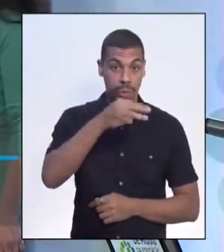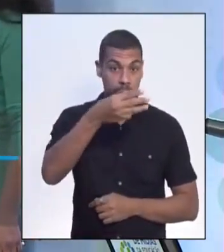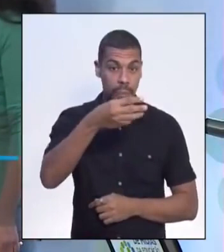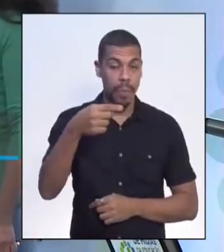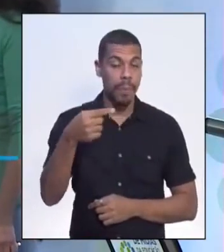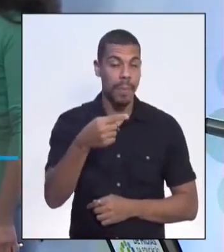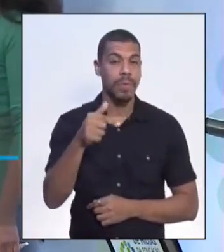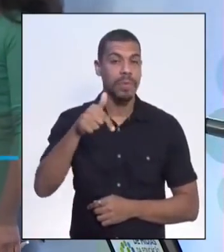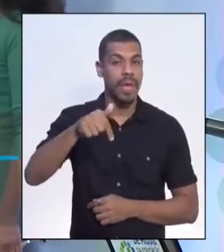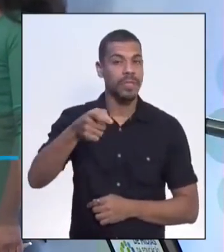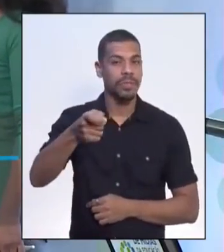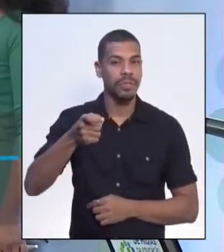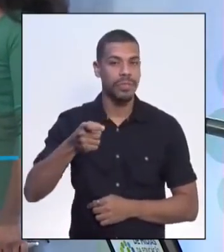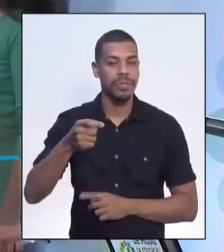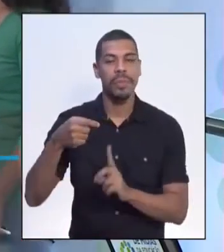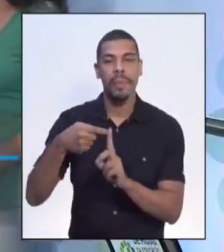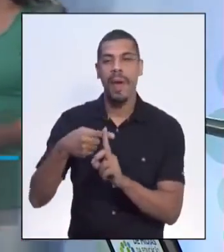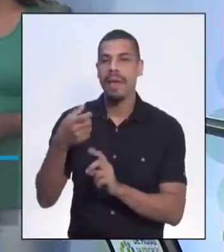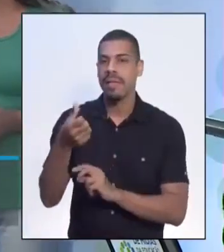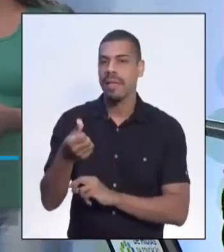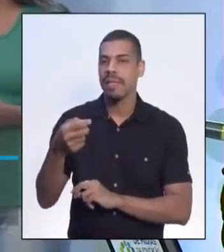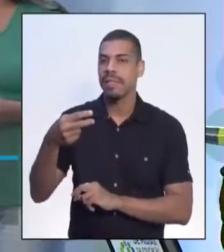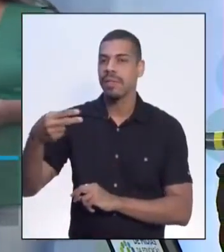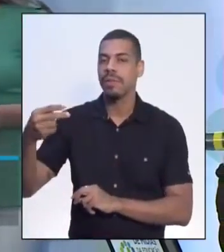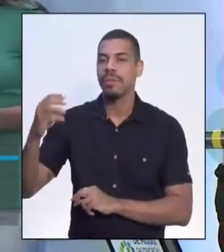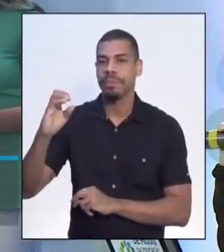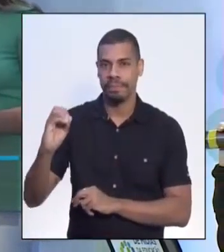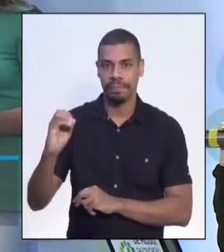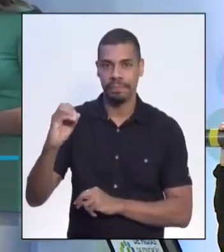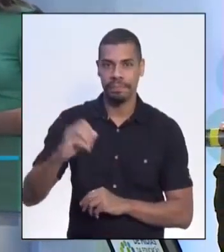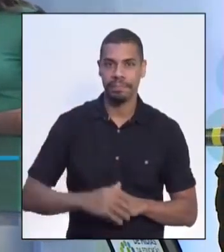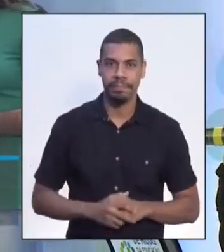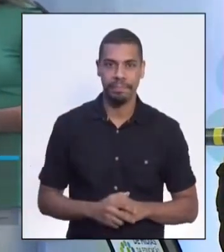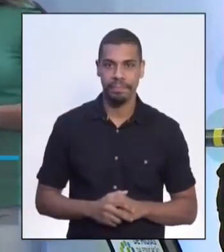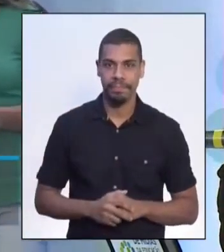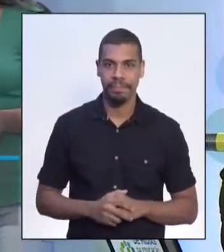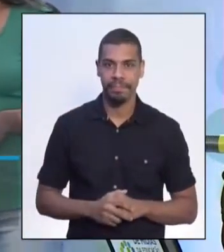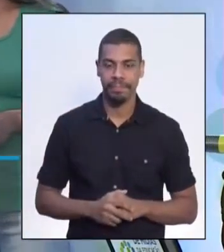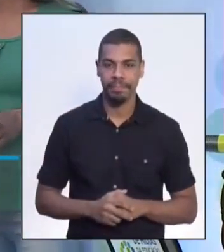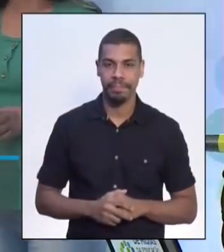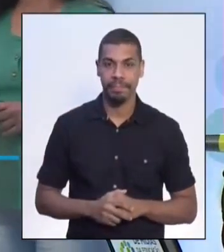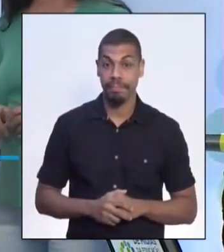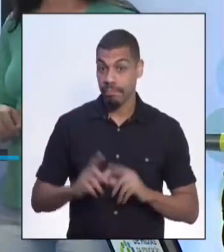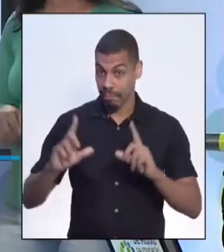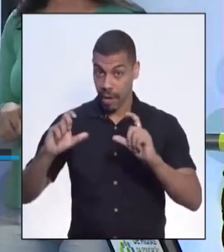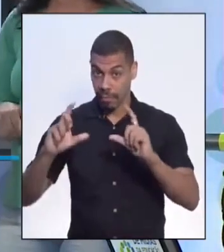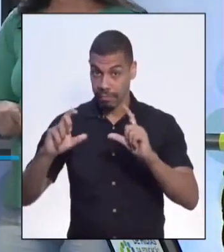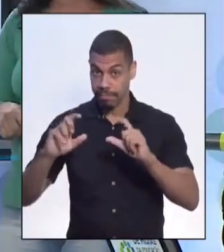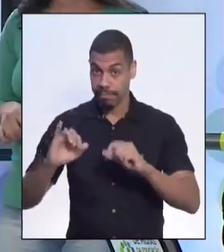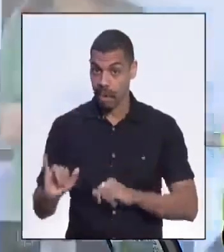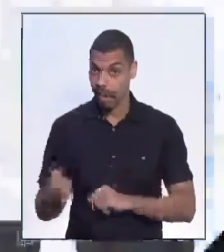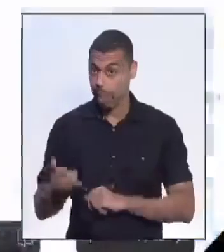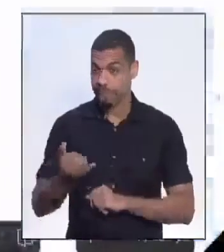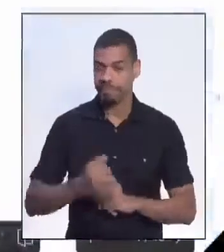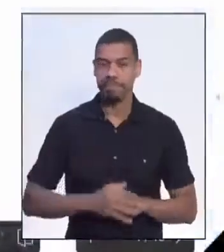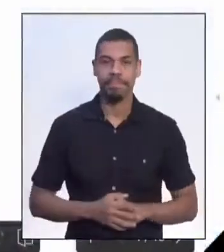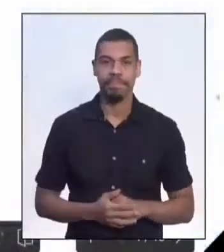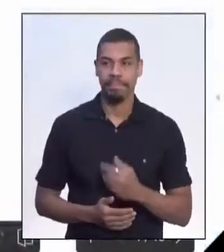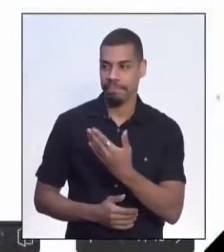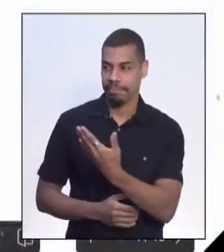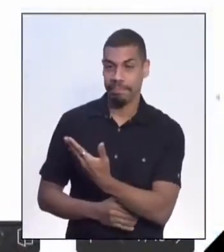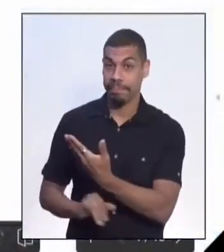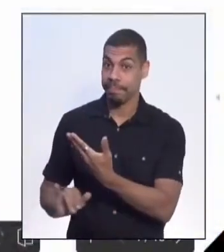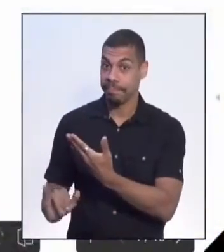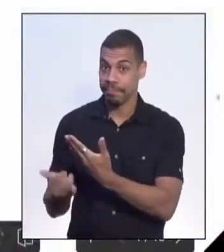ao cubo menos 7x mais 6 igual a 0. Quer dar um print na tela, pessoal?